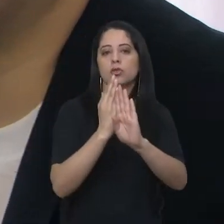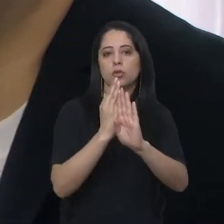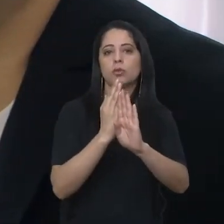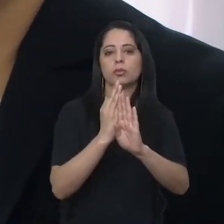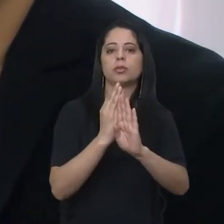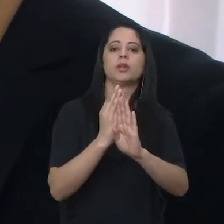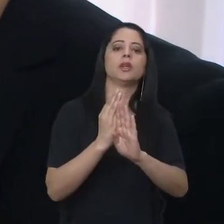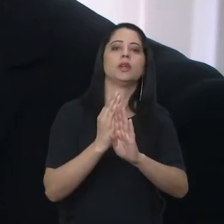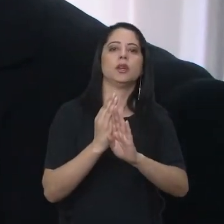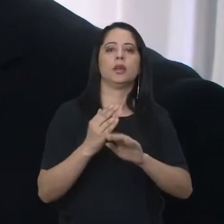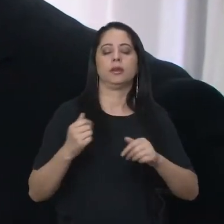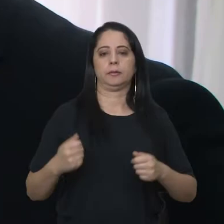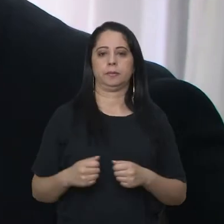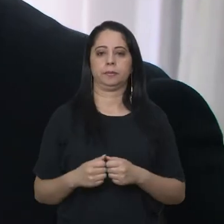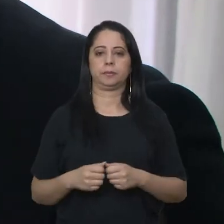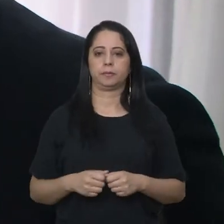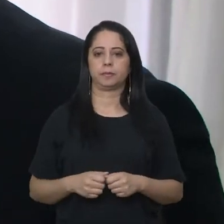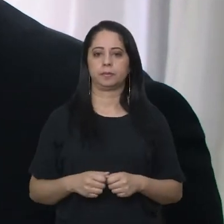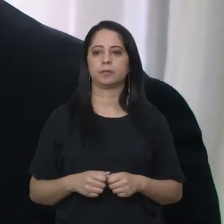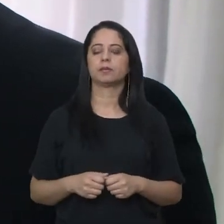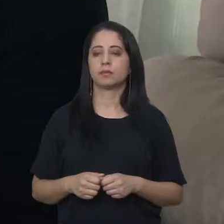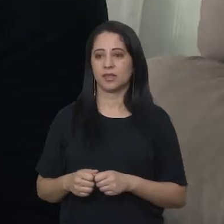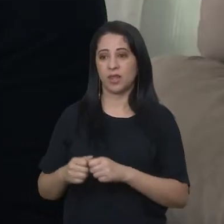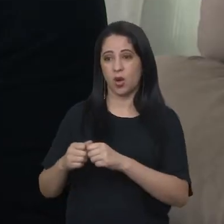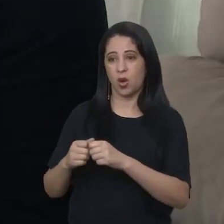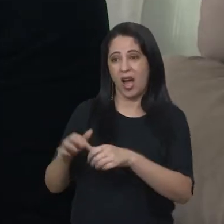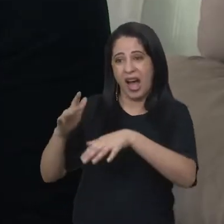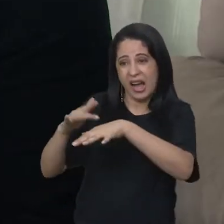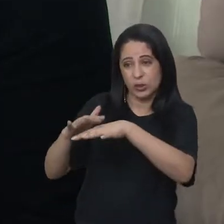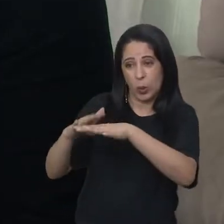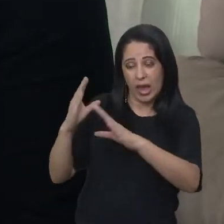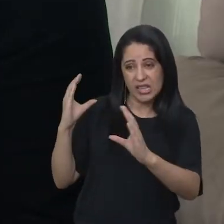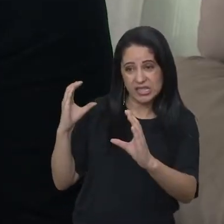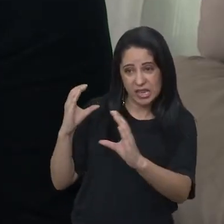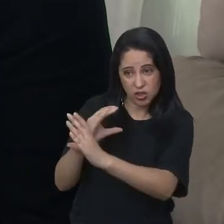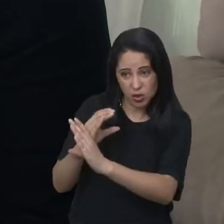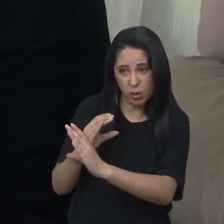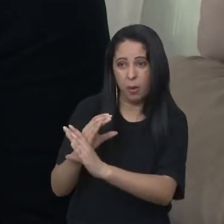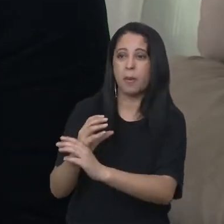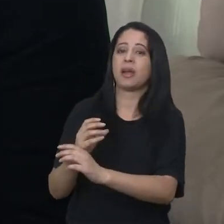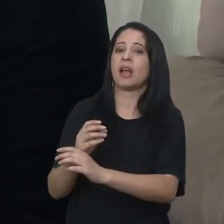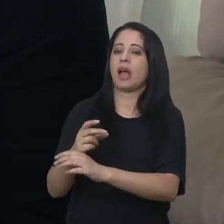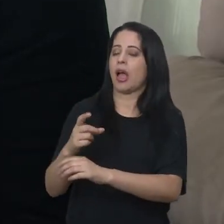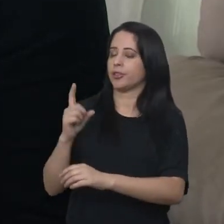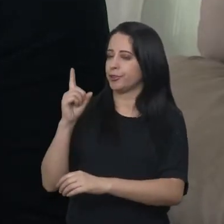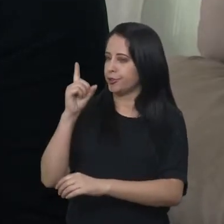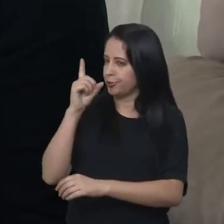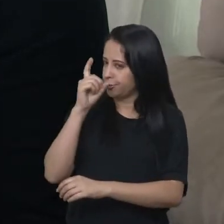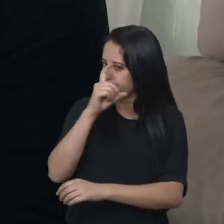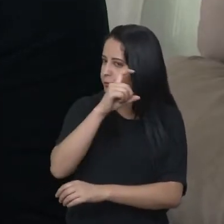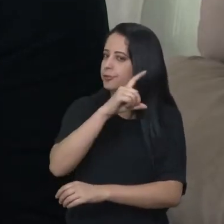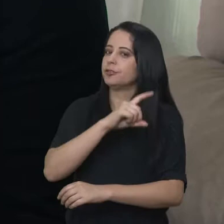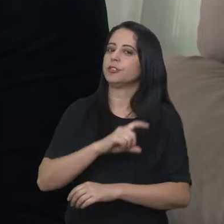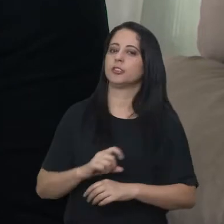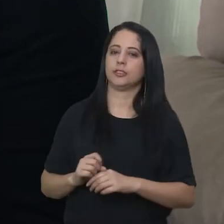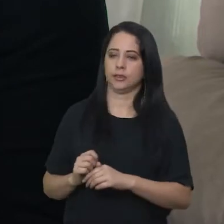médico, o sono excessivo não seja o vilão da história. O diagnóstico de narcolepsia é um diagnóstico bem